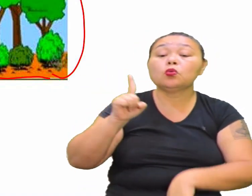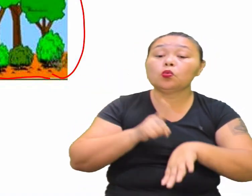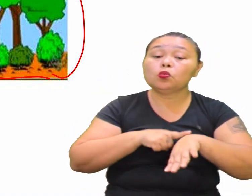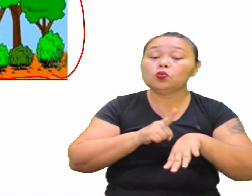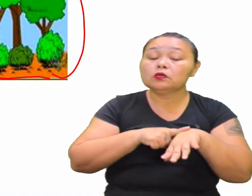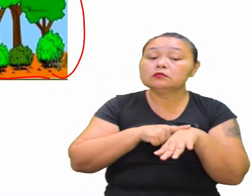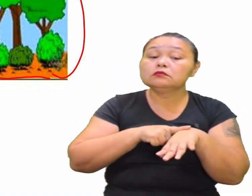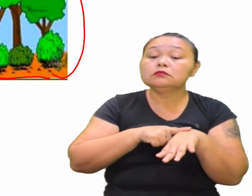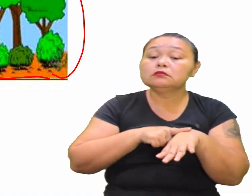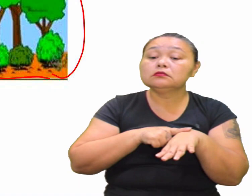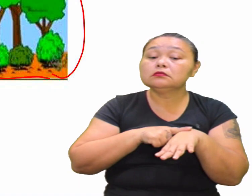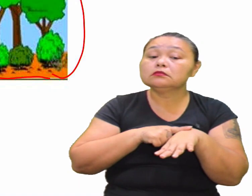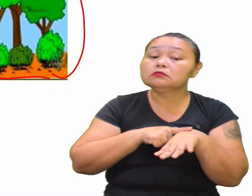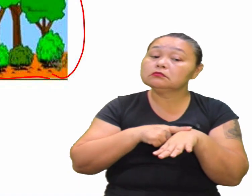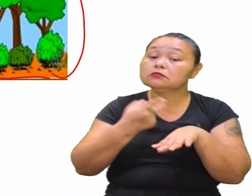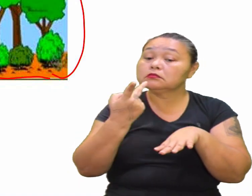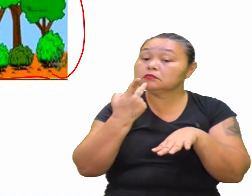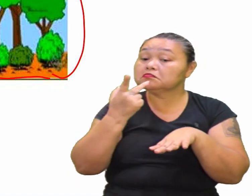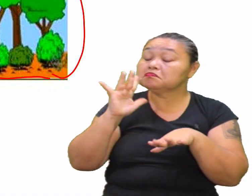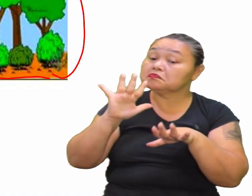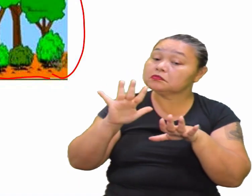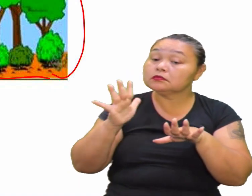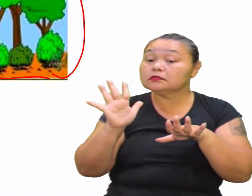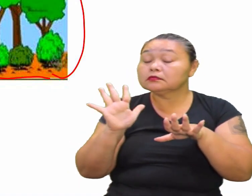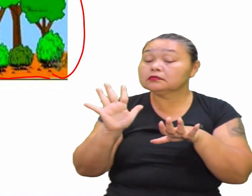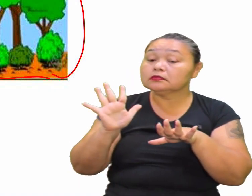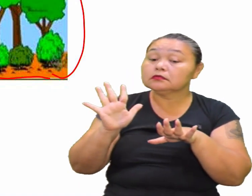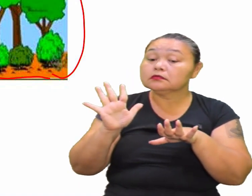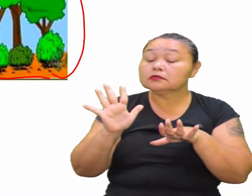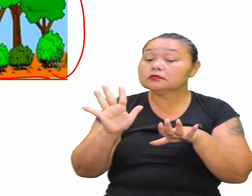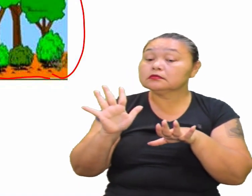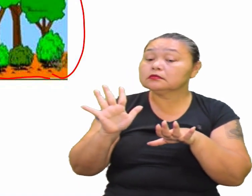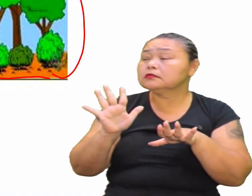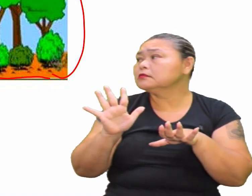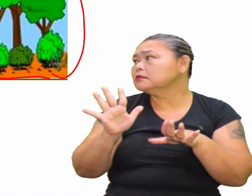também que a gente pode dizer que